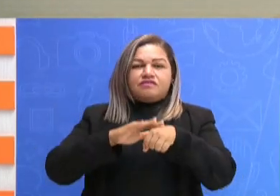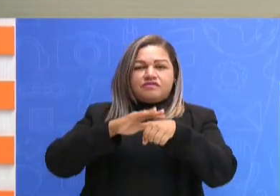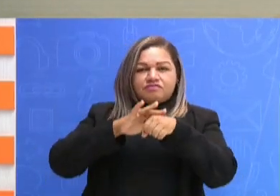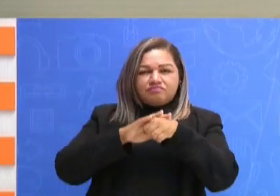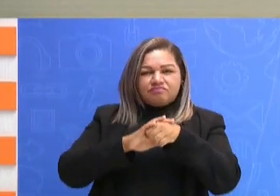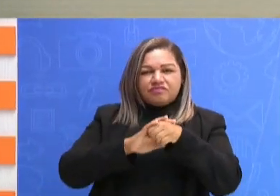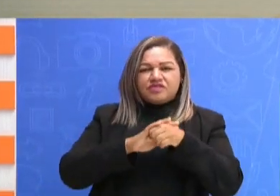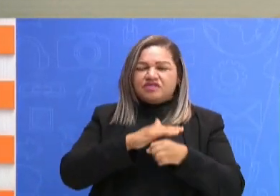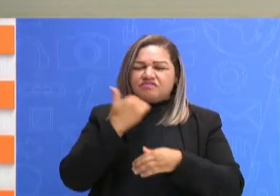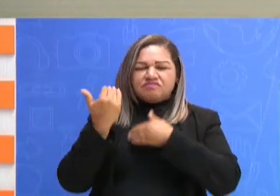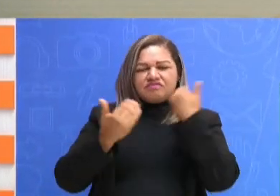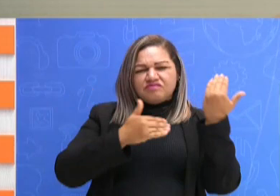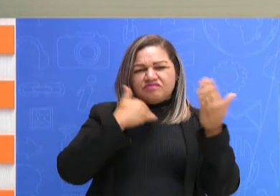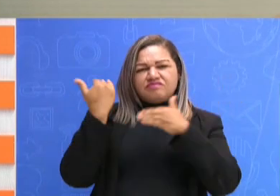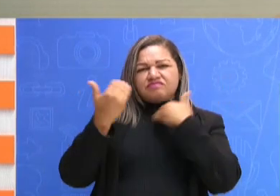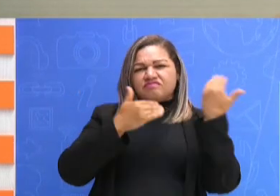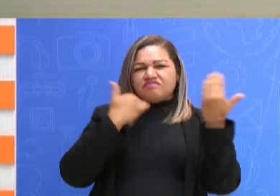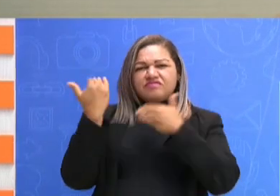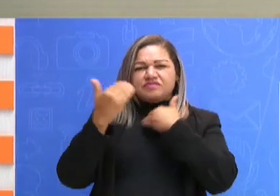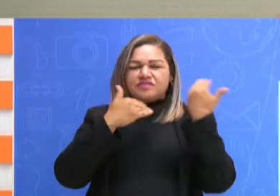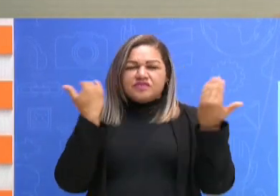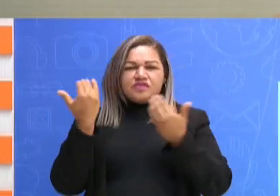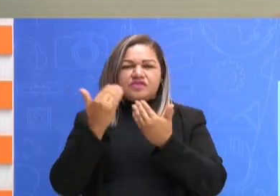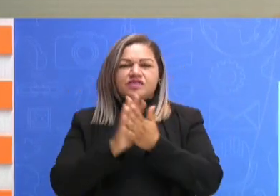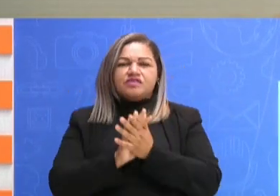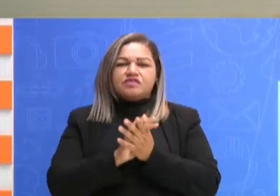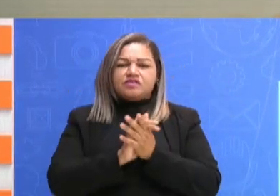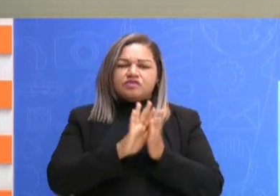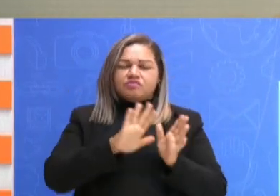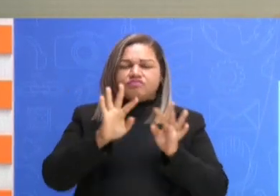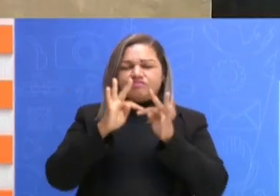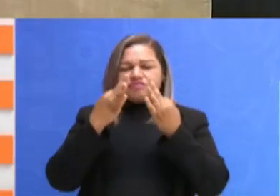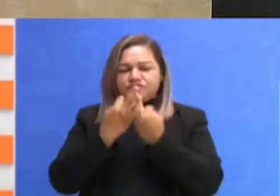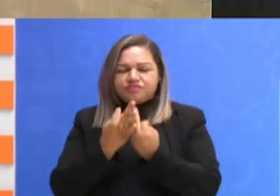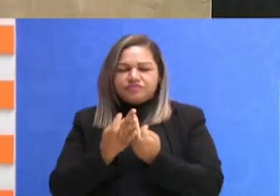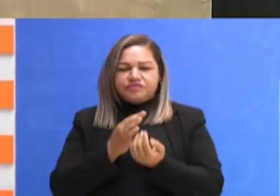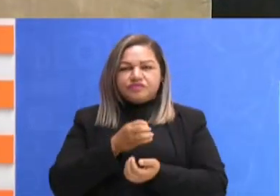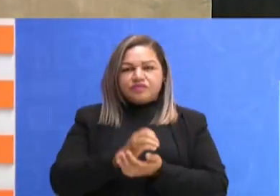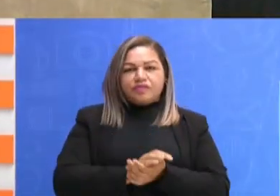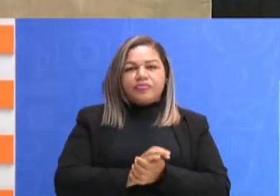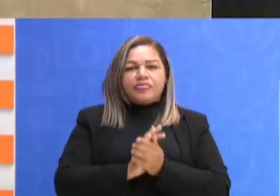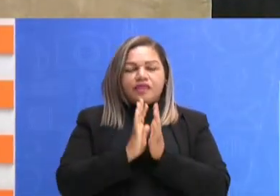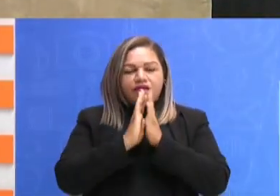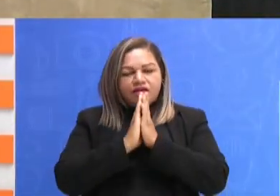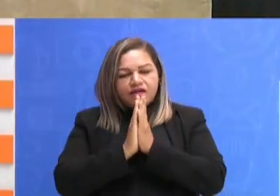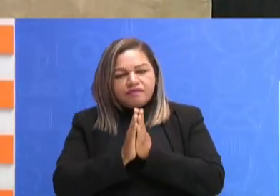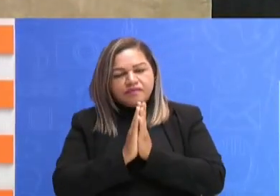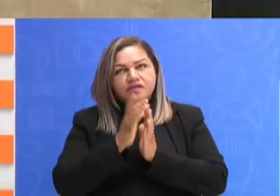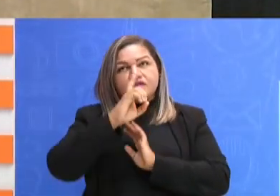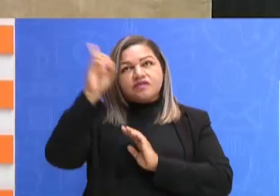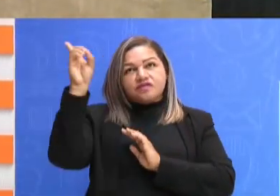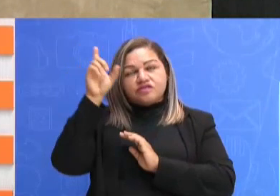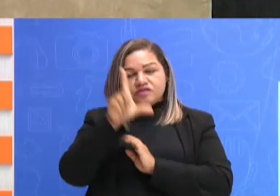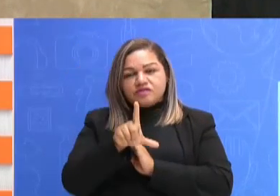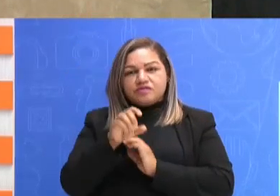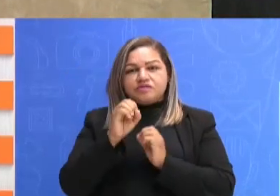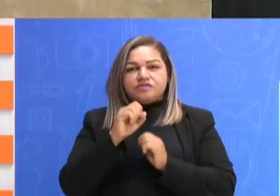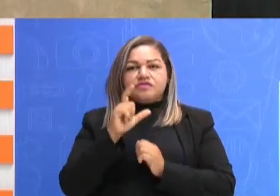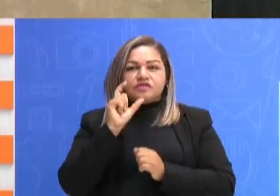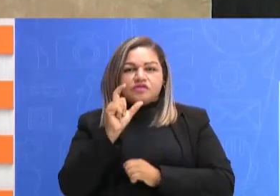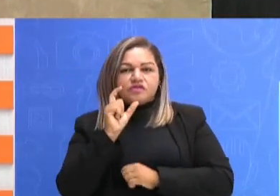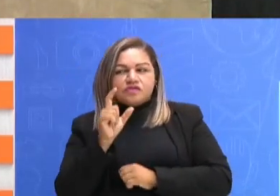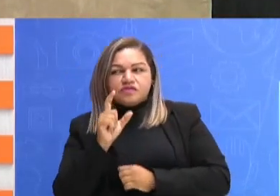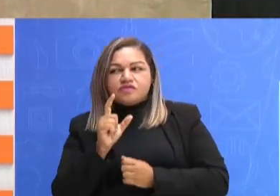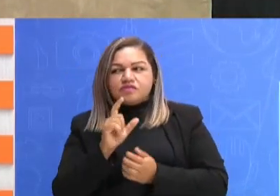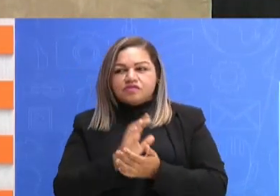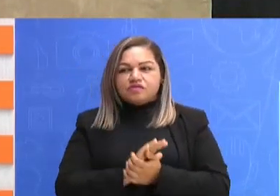que tem levado tantas famílias às dores como levou a minha família. Amém, prefeito. Que Deus abençoe suas palavras e que a gente possa sair